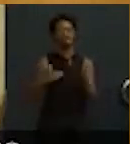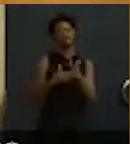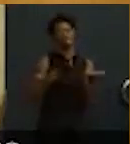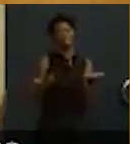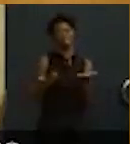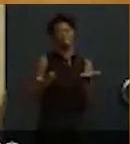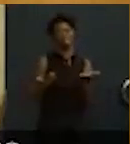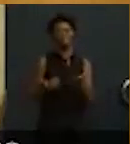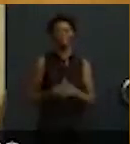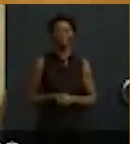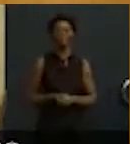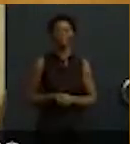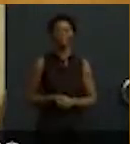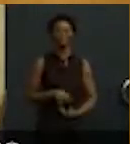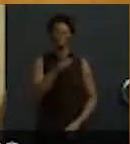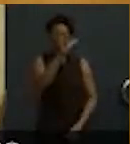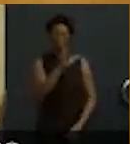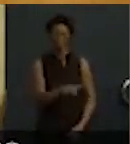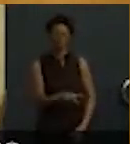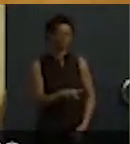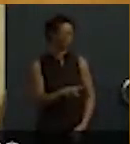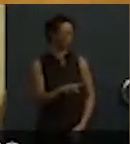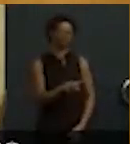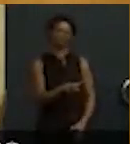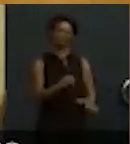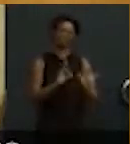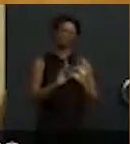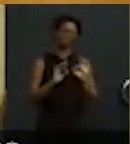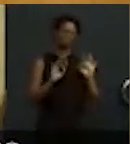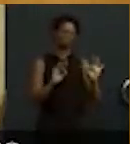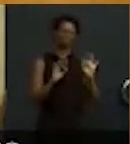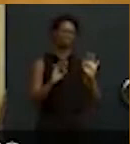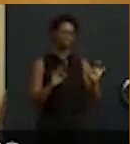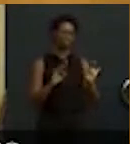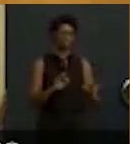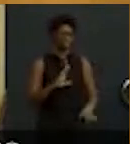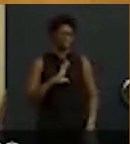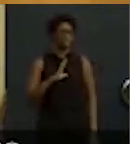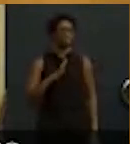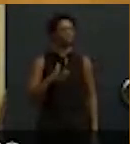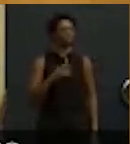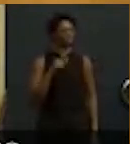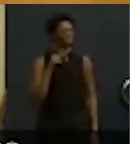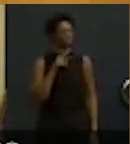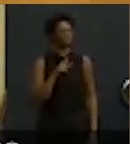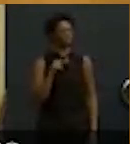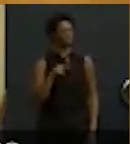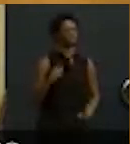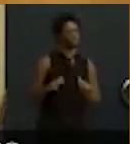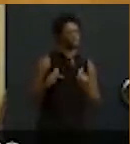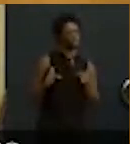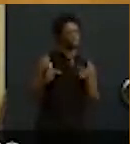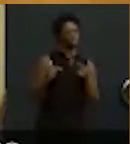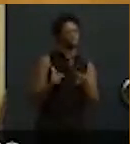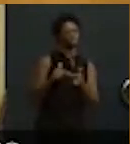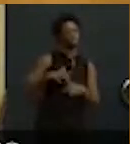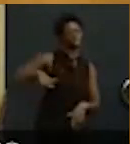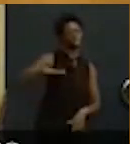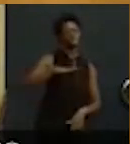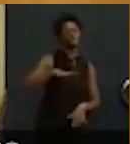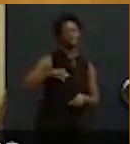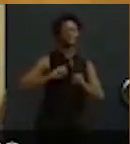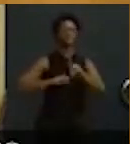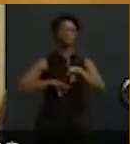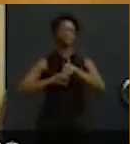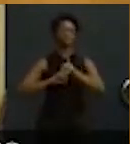data. Pessoa de grande personalidade e de atuação no campo educacional,